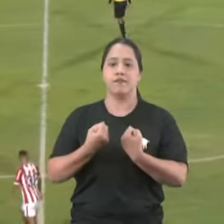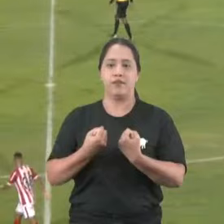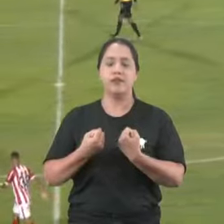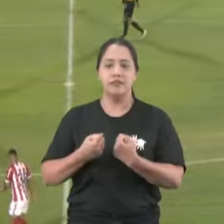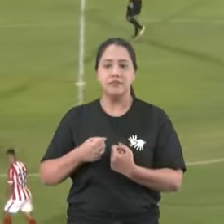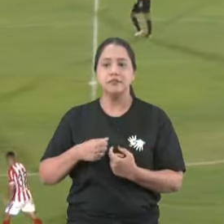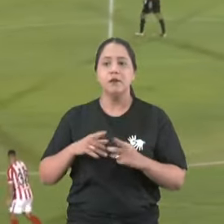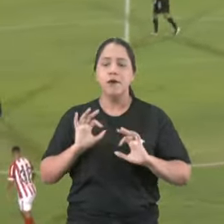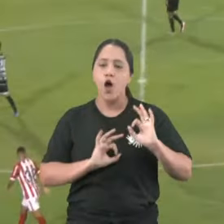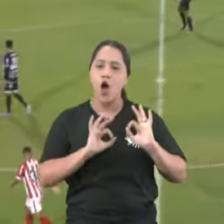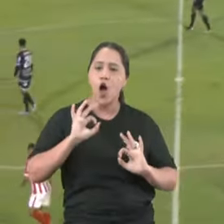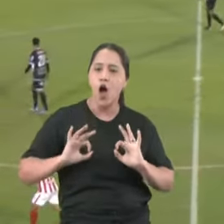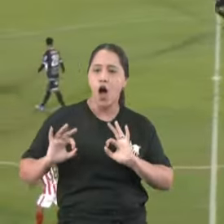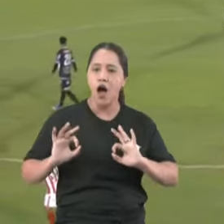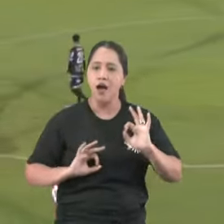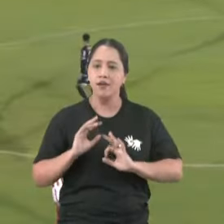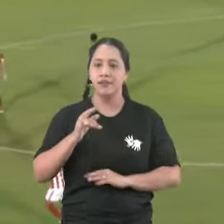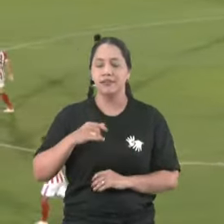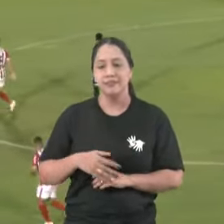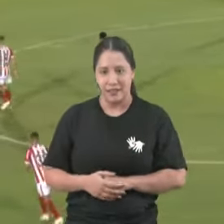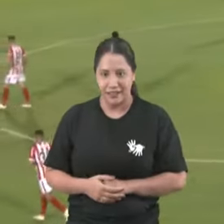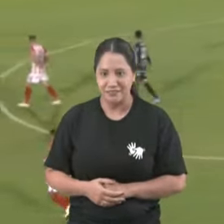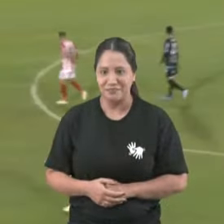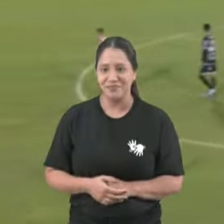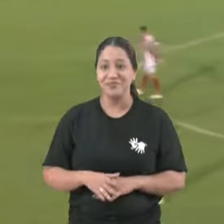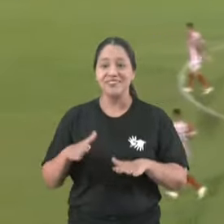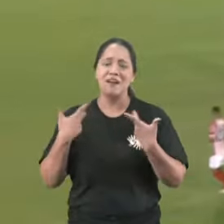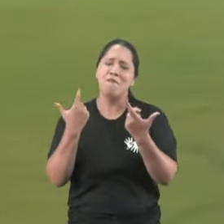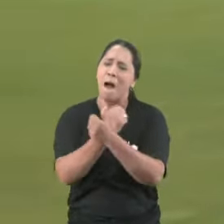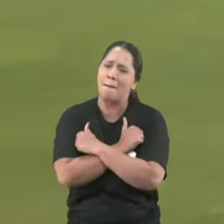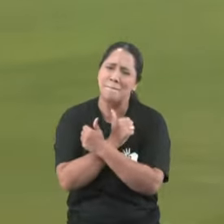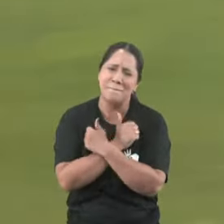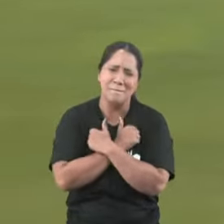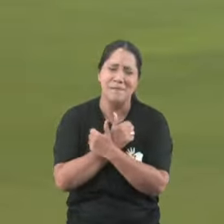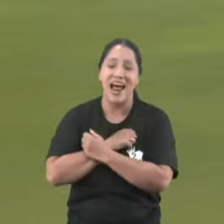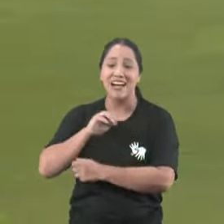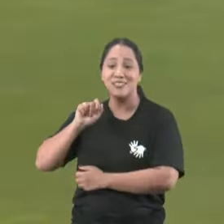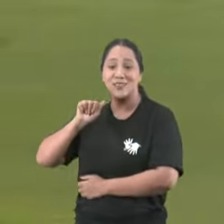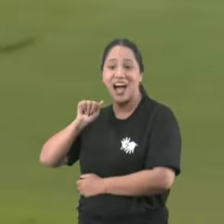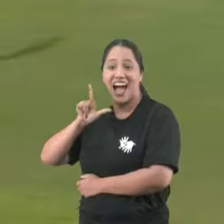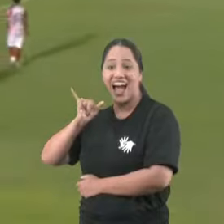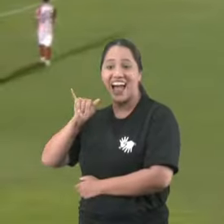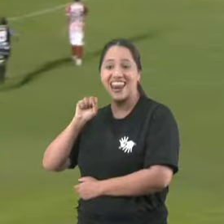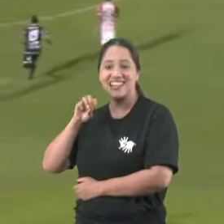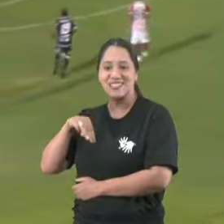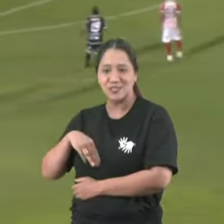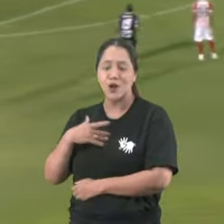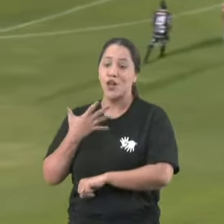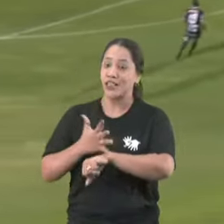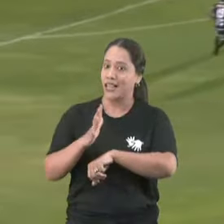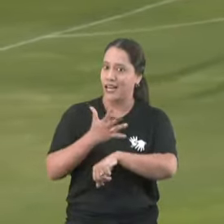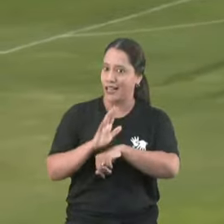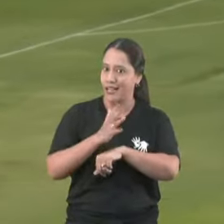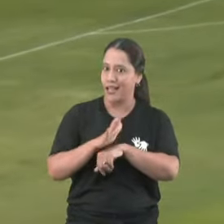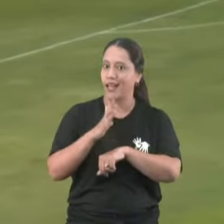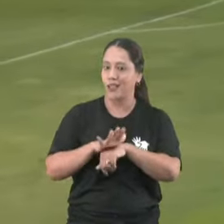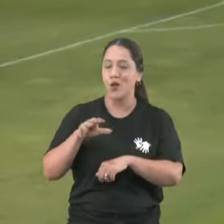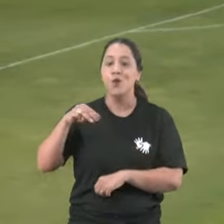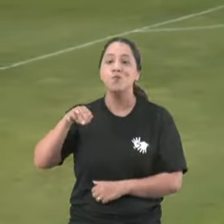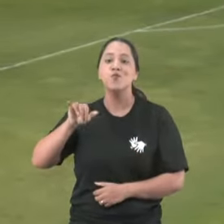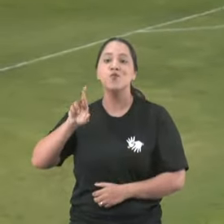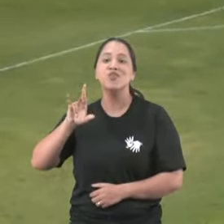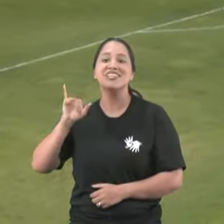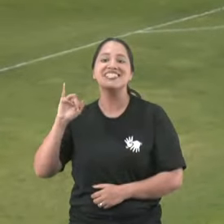tudo direitinho para não correr os riscos. E um grande abraço para Alisson Dantas, treinador do Muricy. Treinador está nos